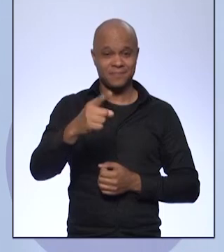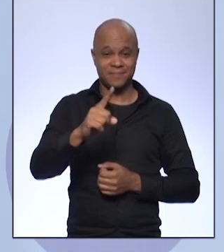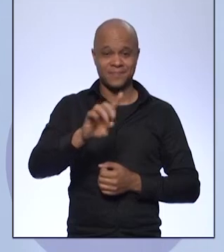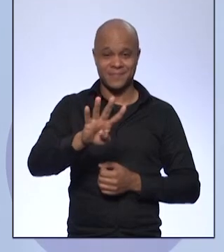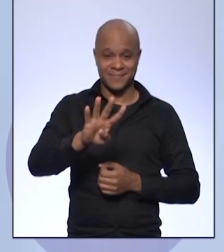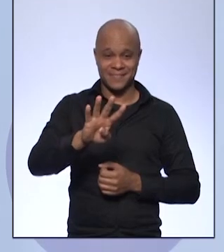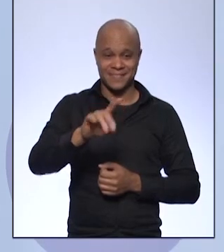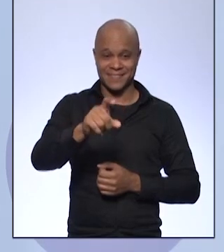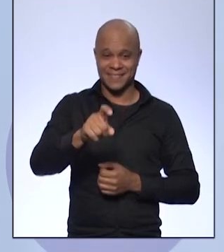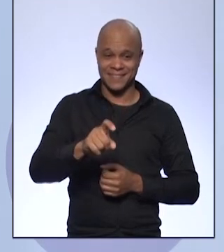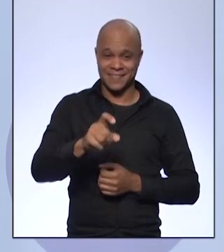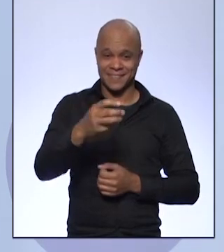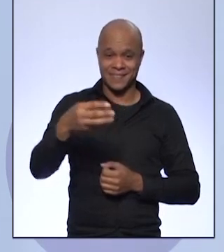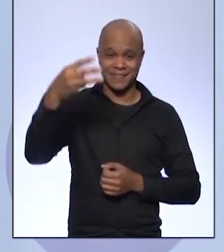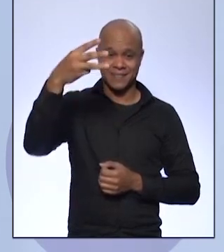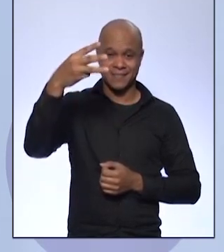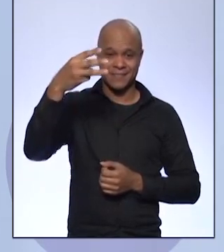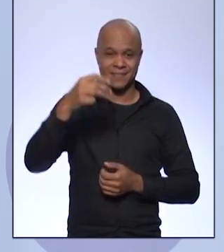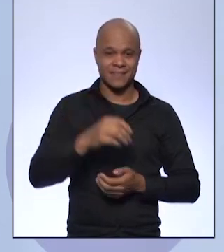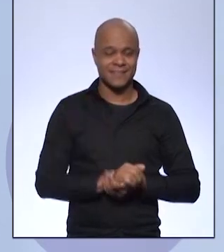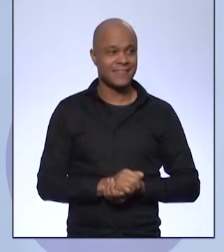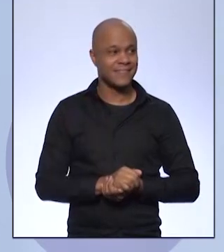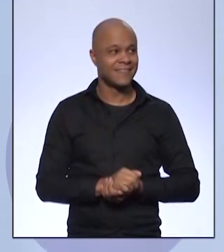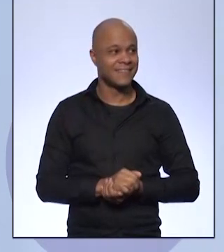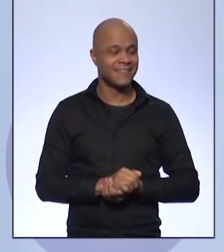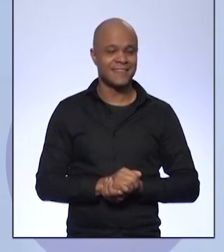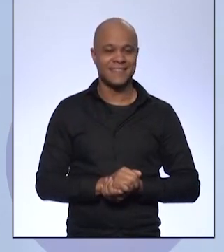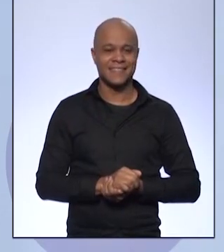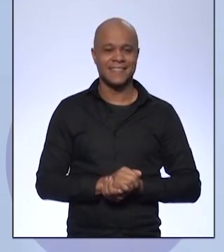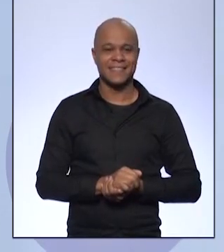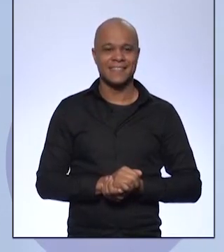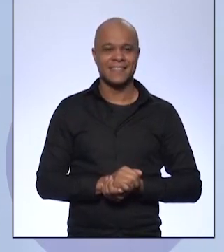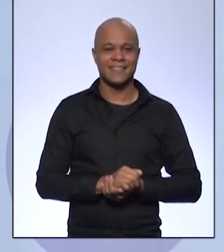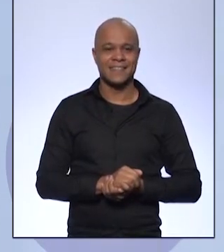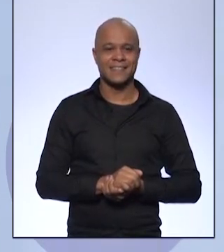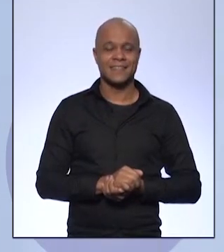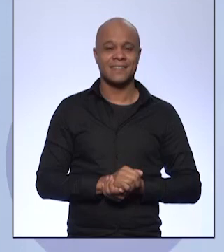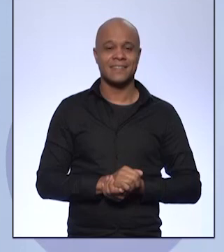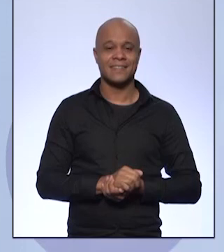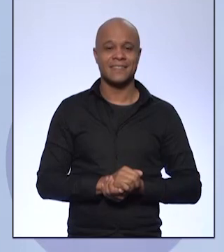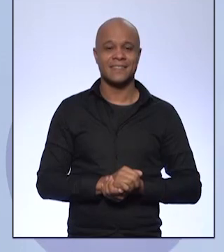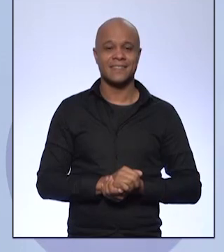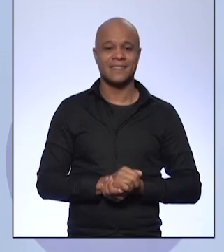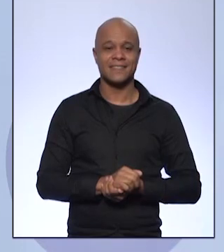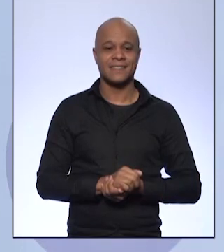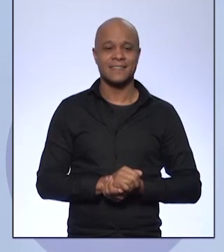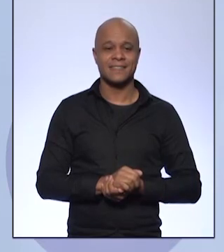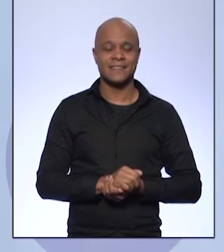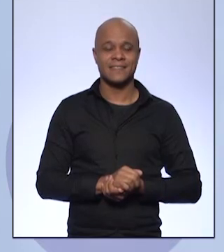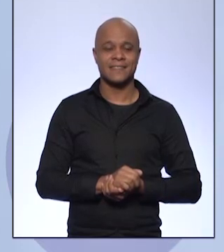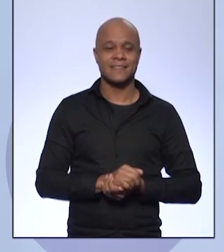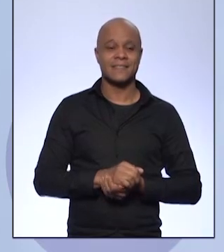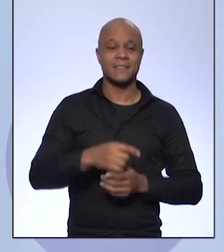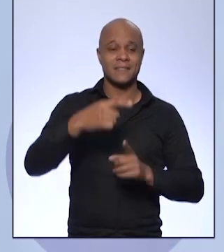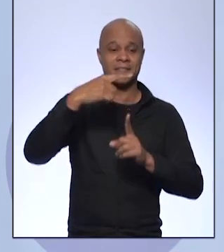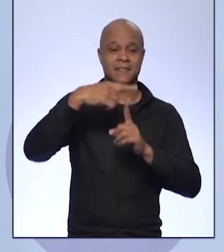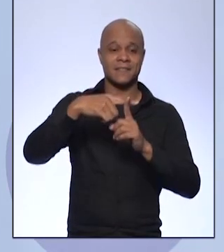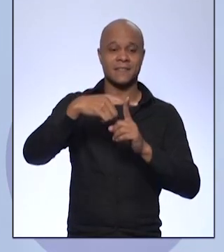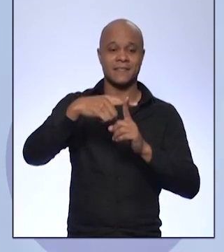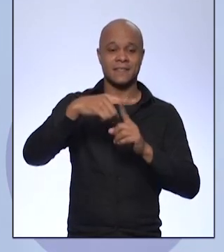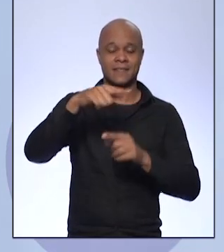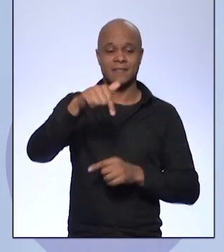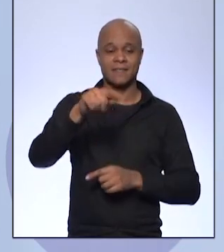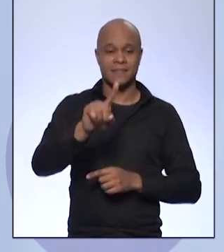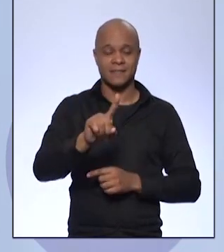14x ao cubo. S2, mais mais com mais